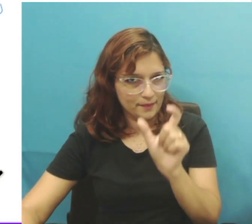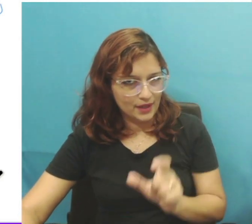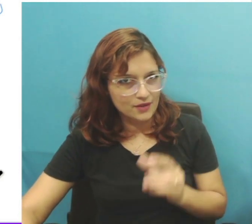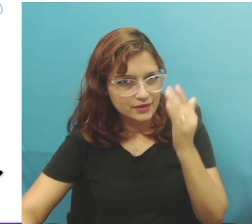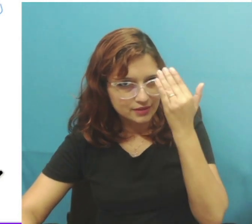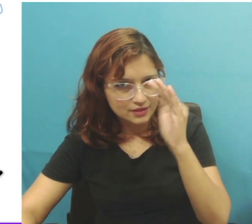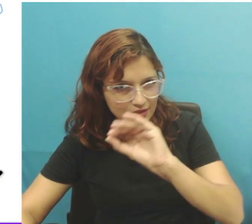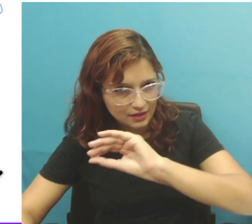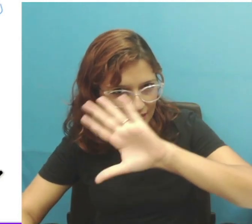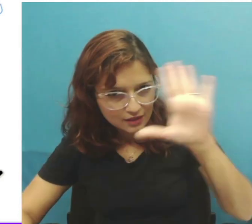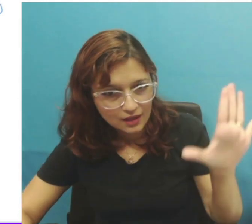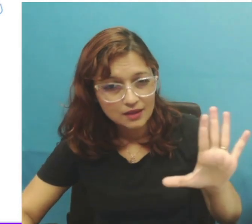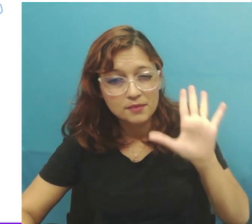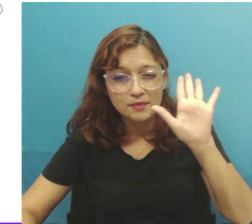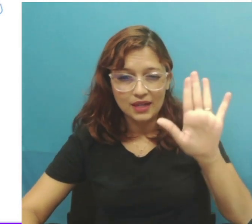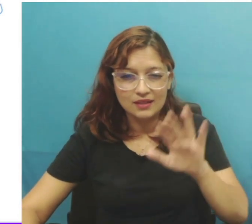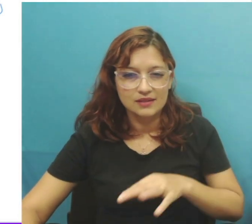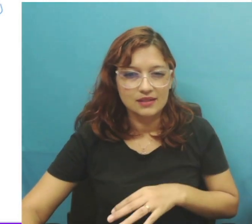certo?